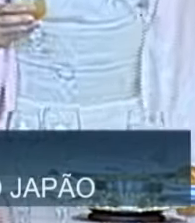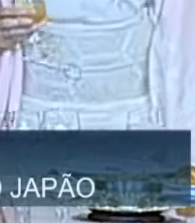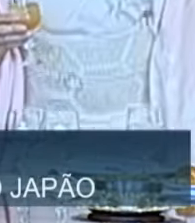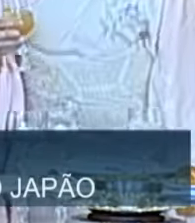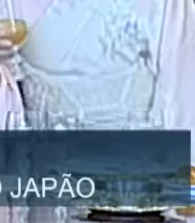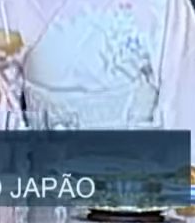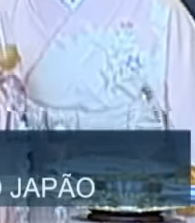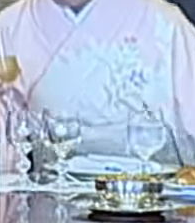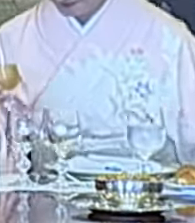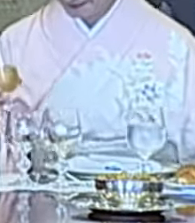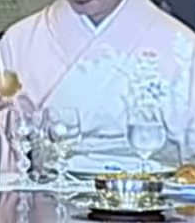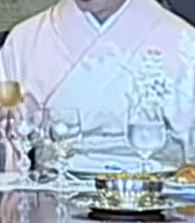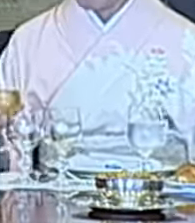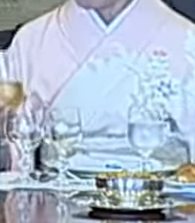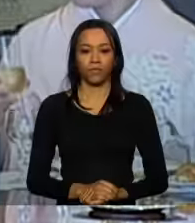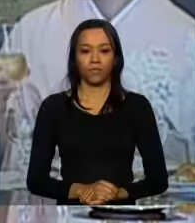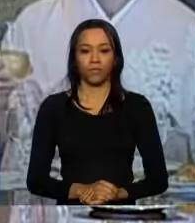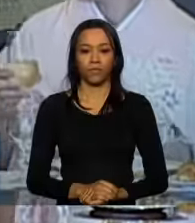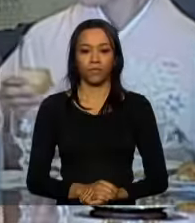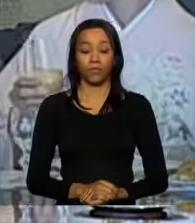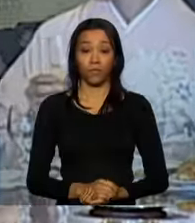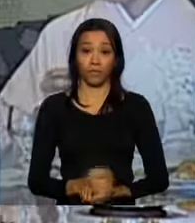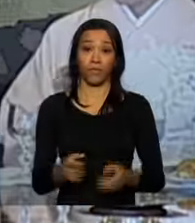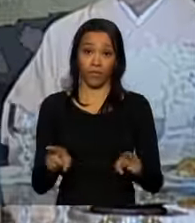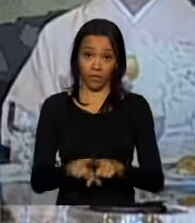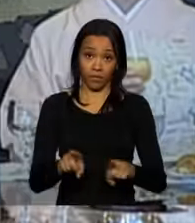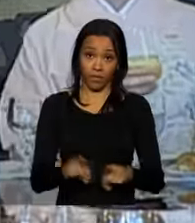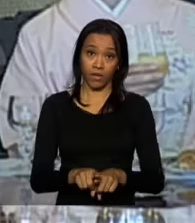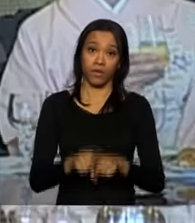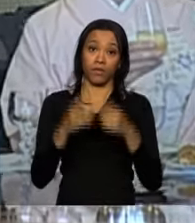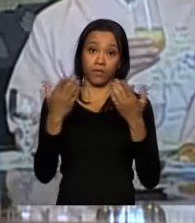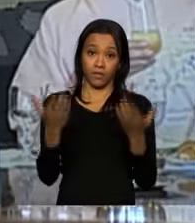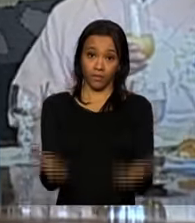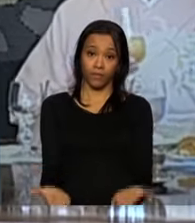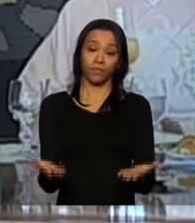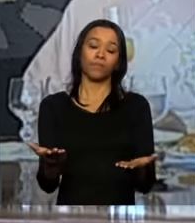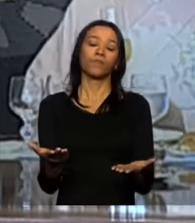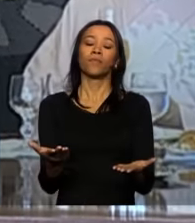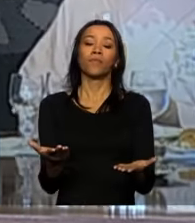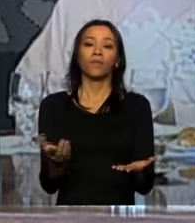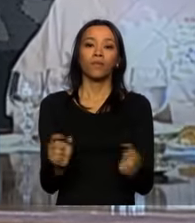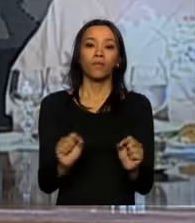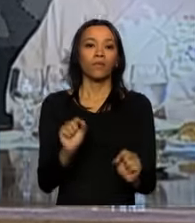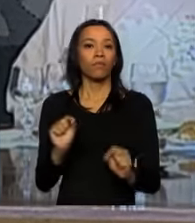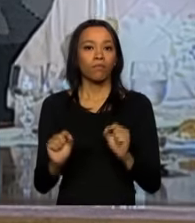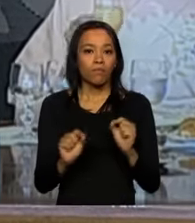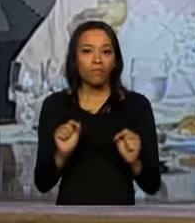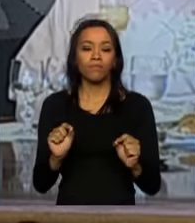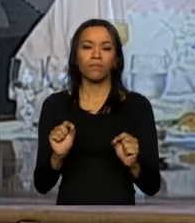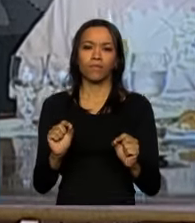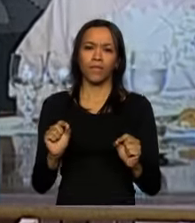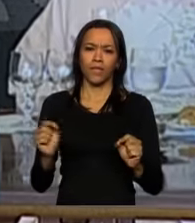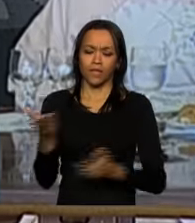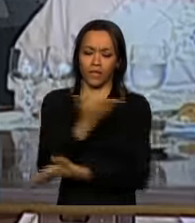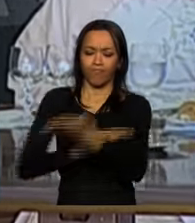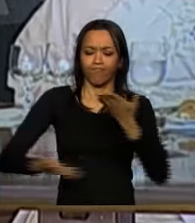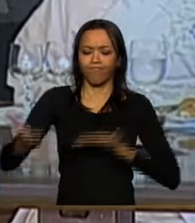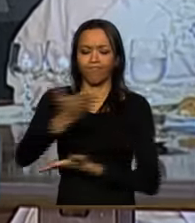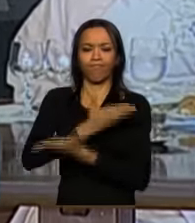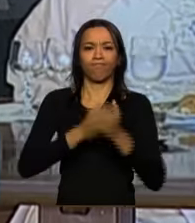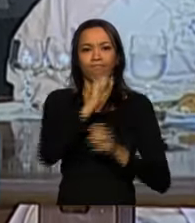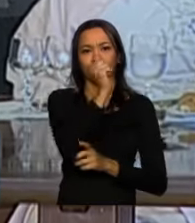me permito ainda, à luz das relações especiais que unem nossos dois